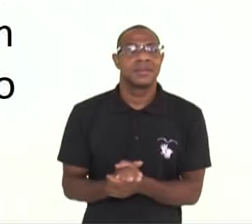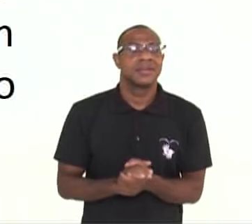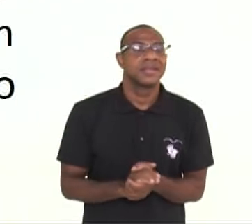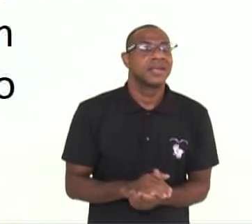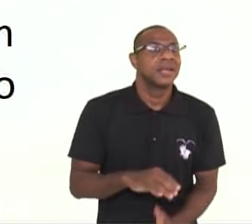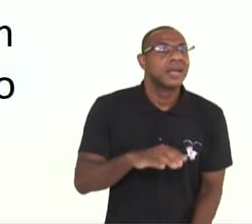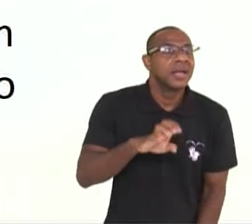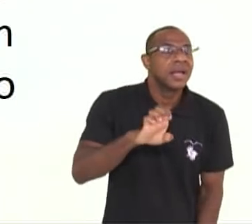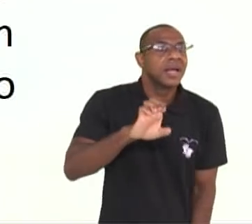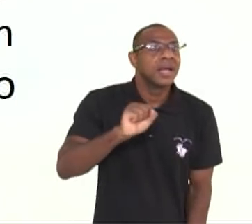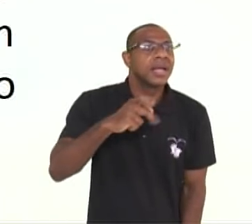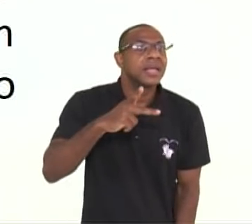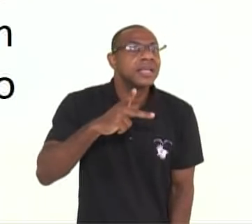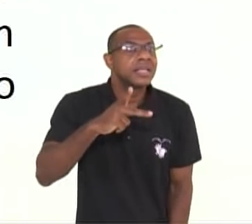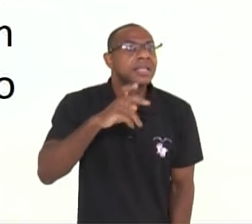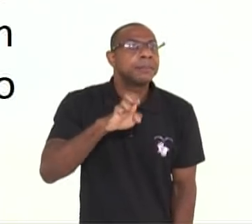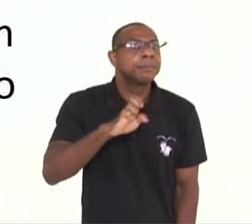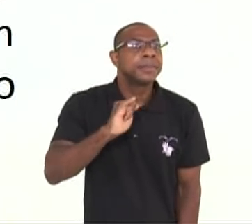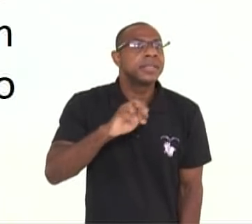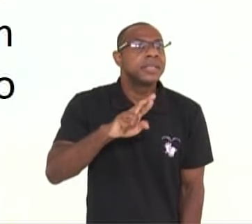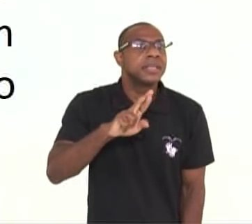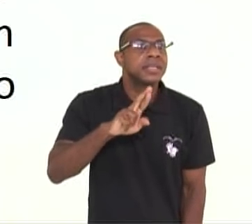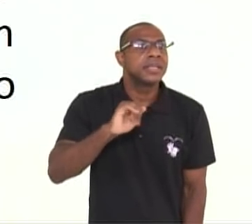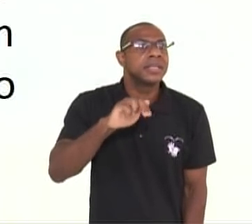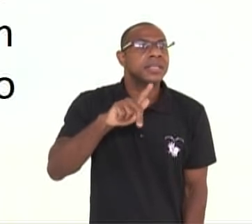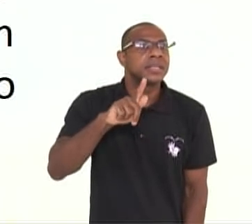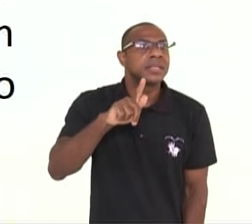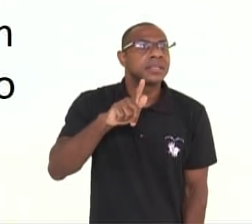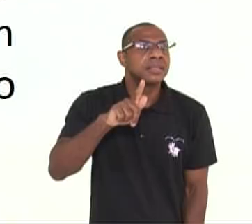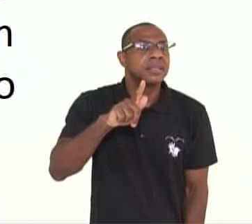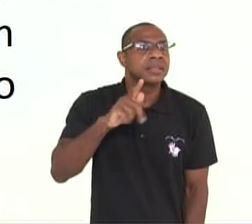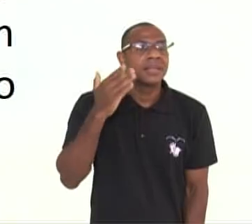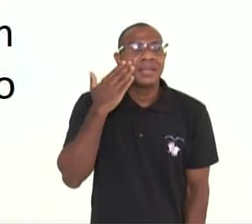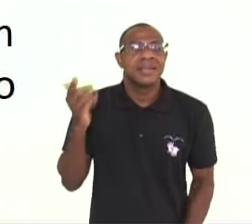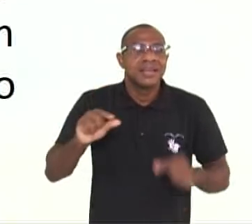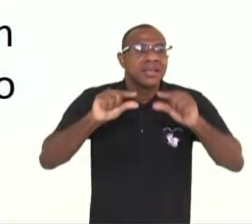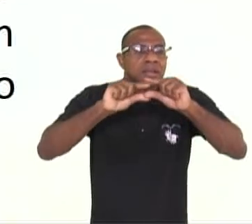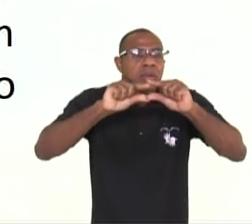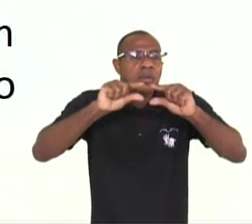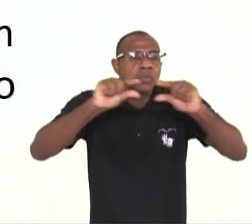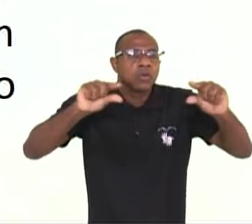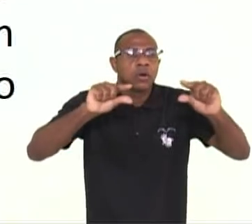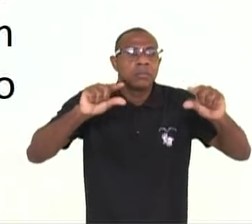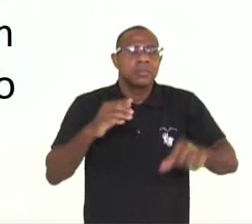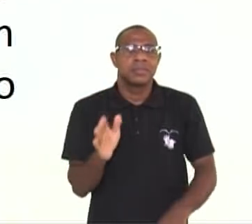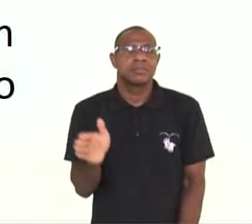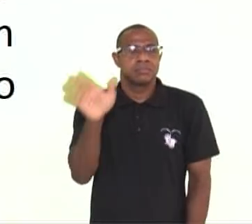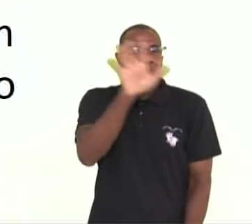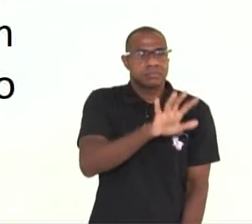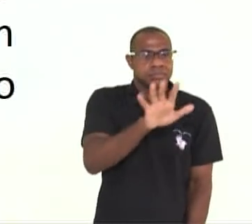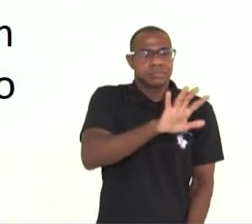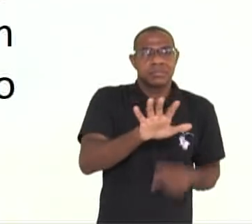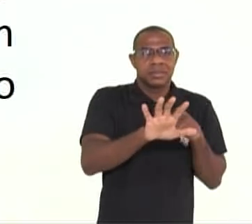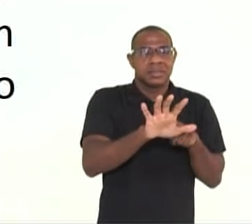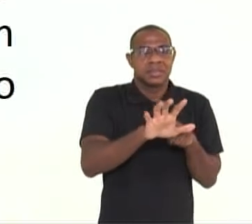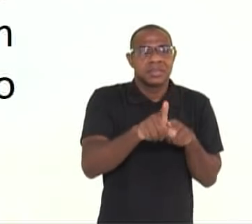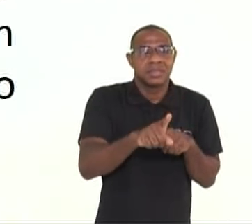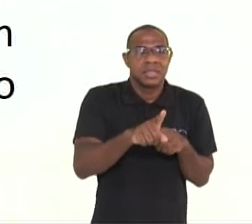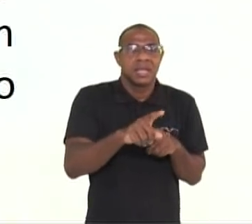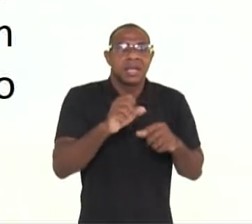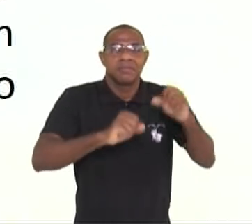Jenny, que era uma máquina que funcionava à mão, não é energia a vapor ainda, tá na sua tela do lado esquerdo aqui, ó. Ela é de cerca